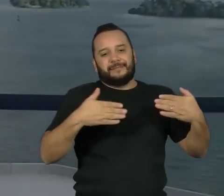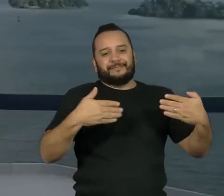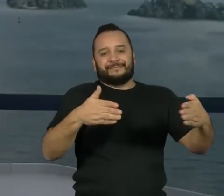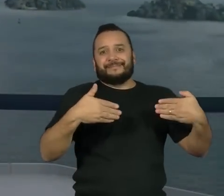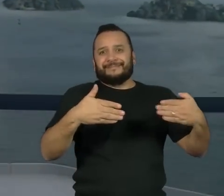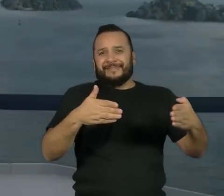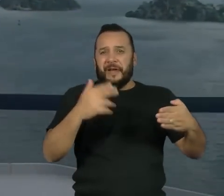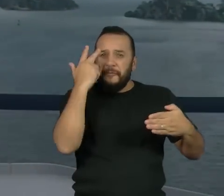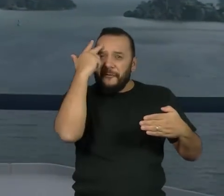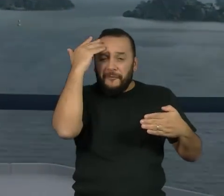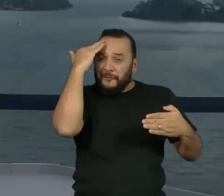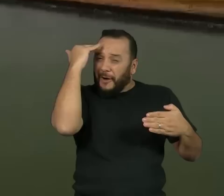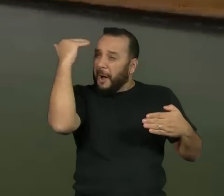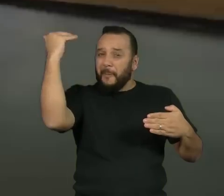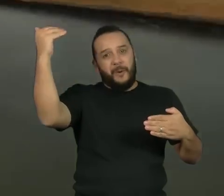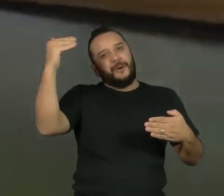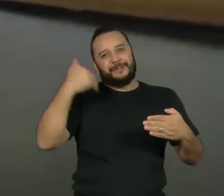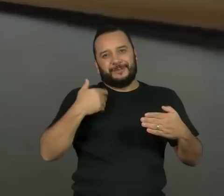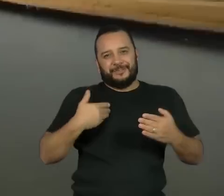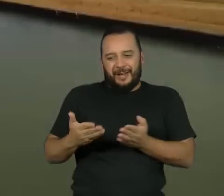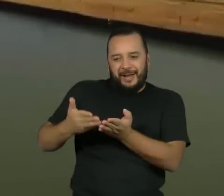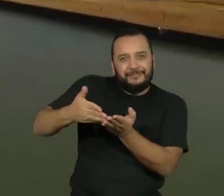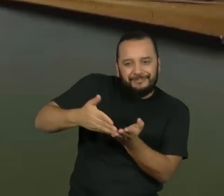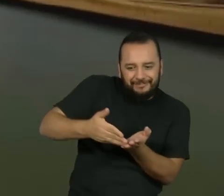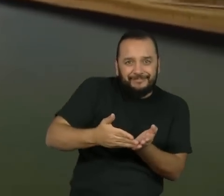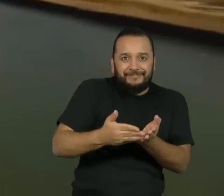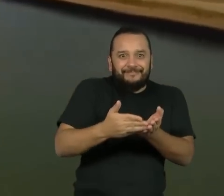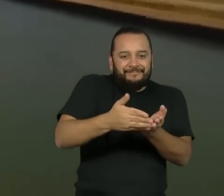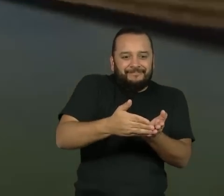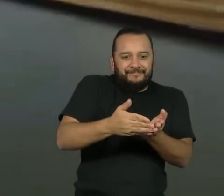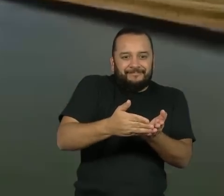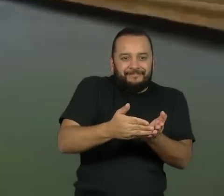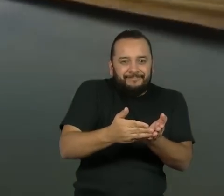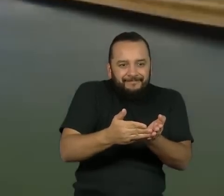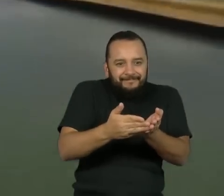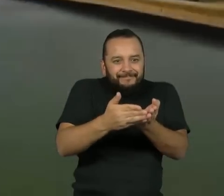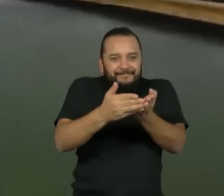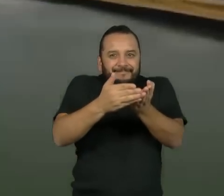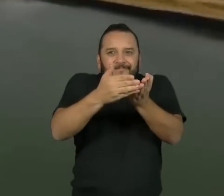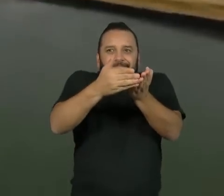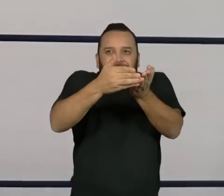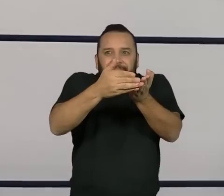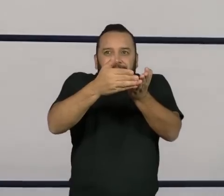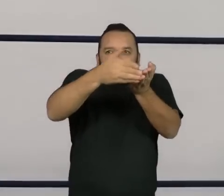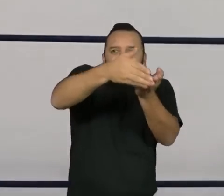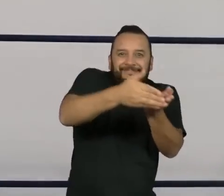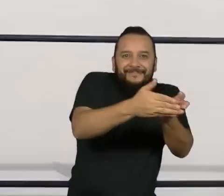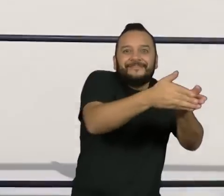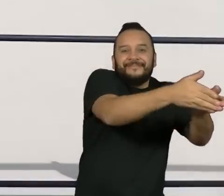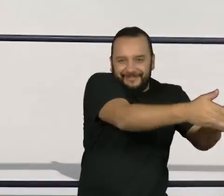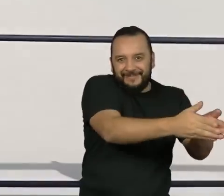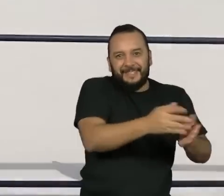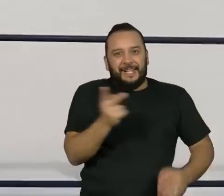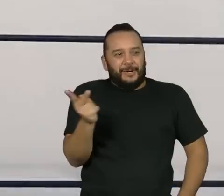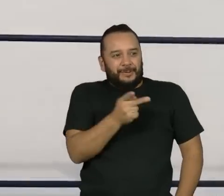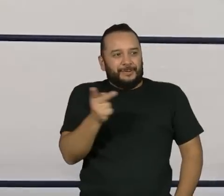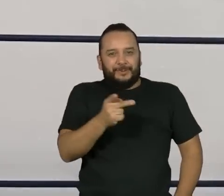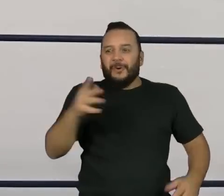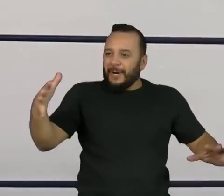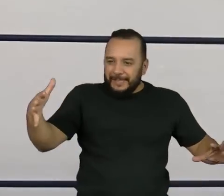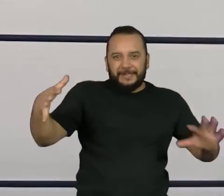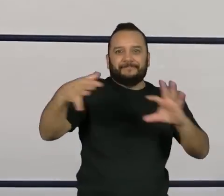mais famosa da América. O sistema de eclusas permite a navegação unindo os dois oceanos com